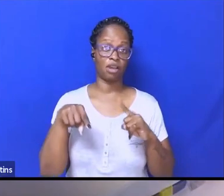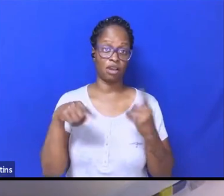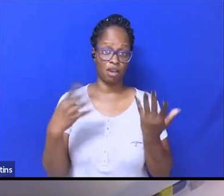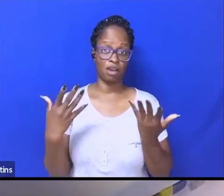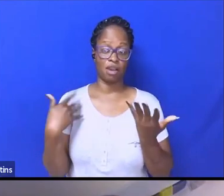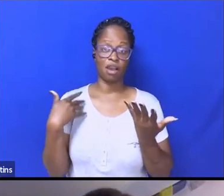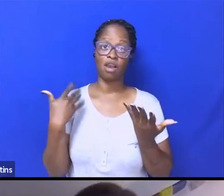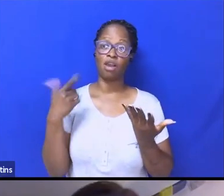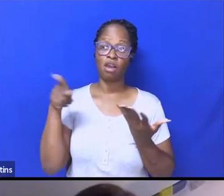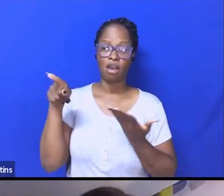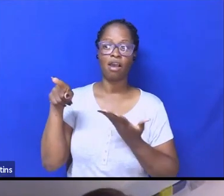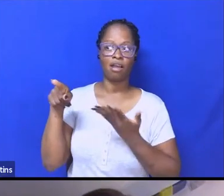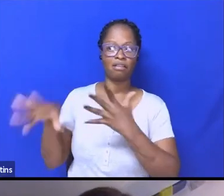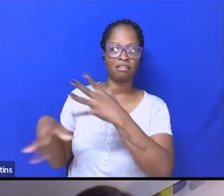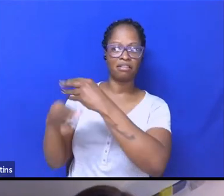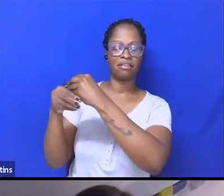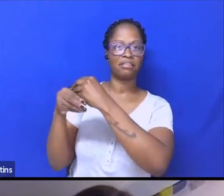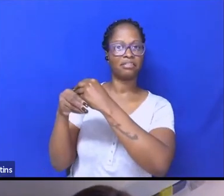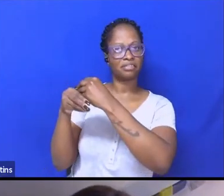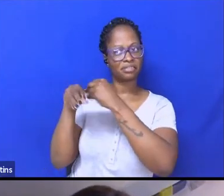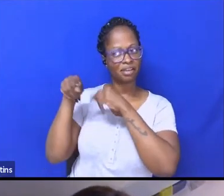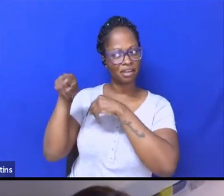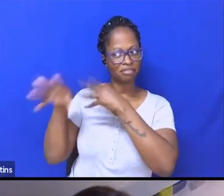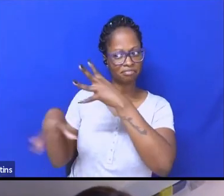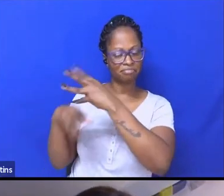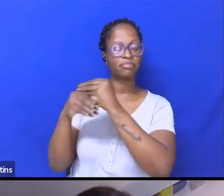uma de as questões mais